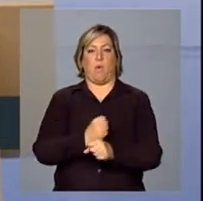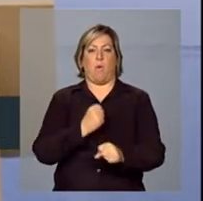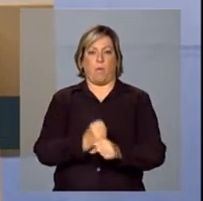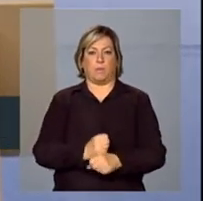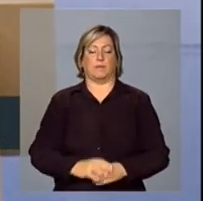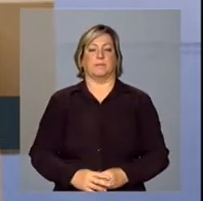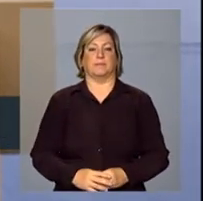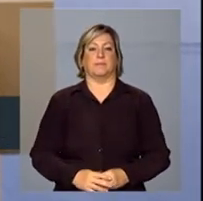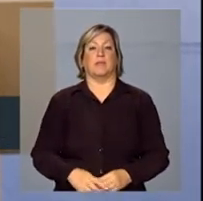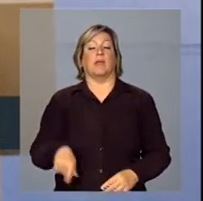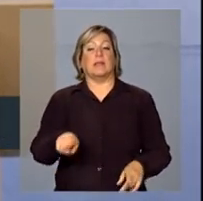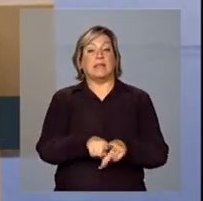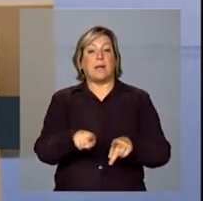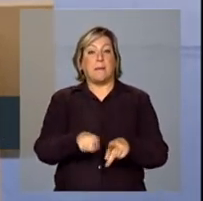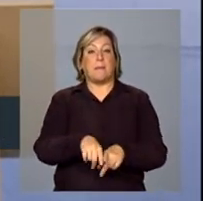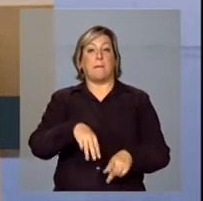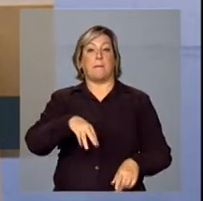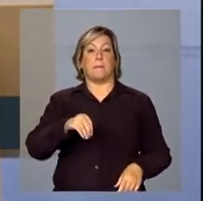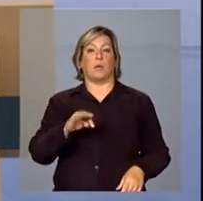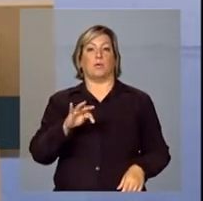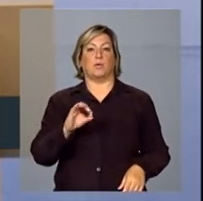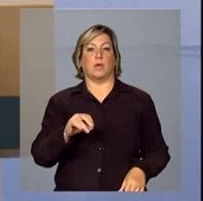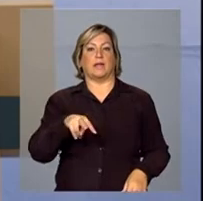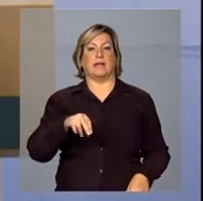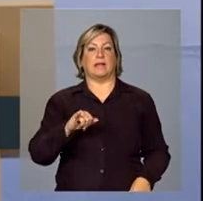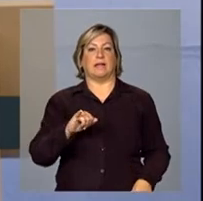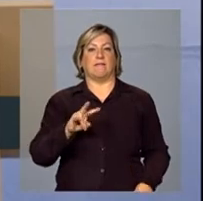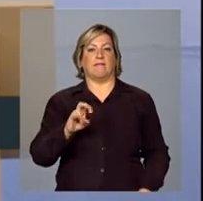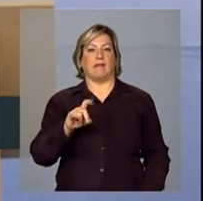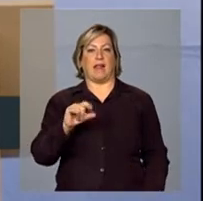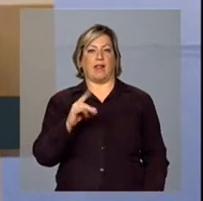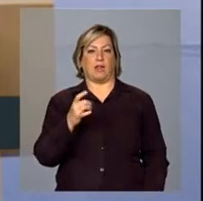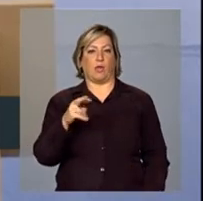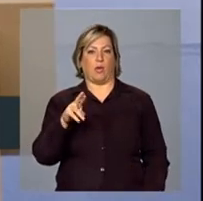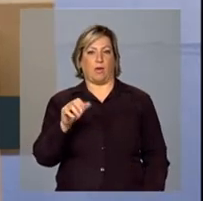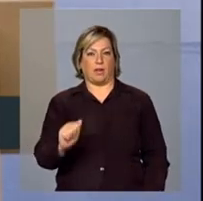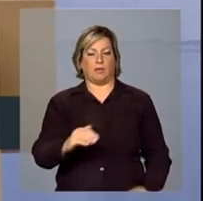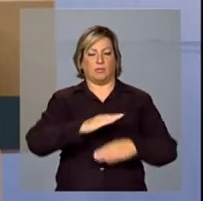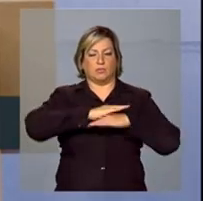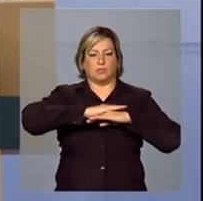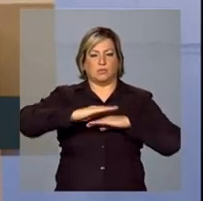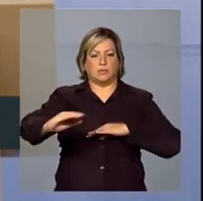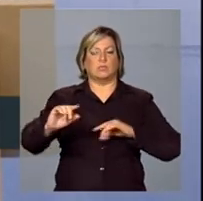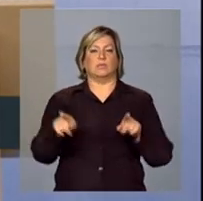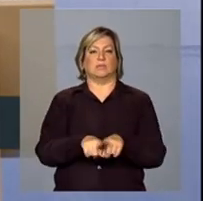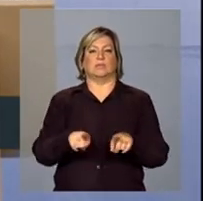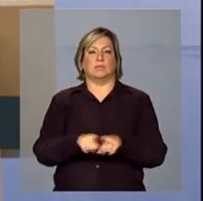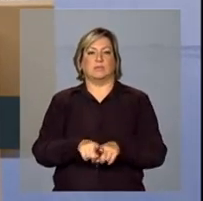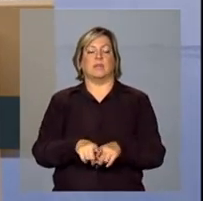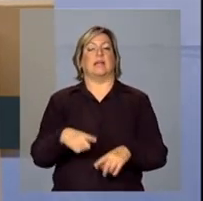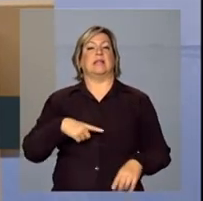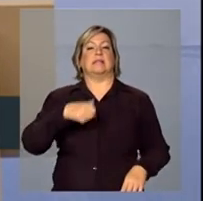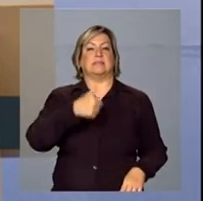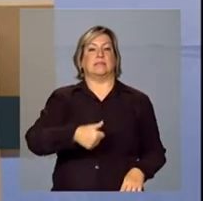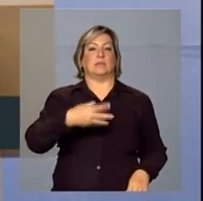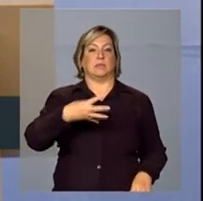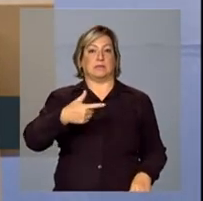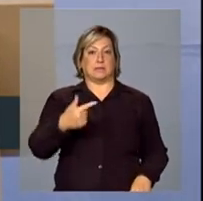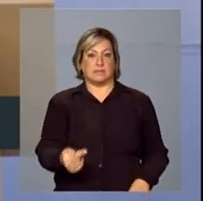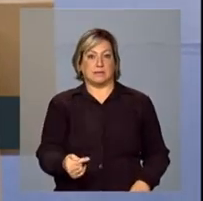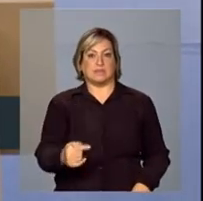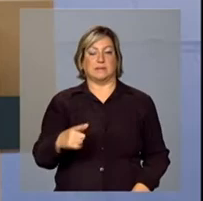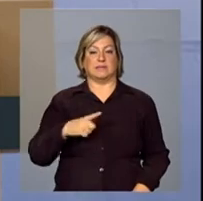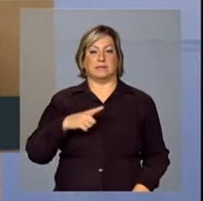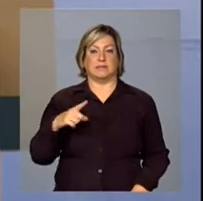uma moto niveladora, uma patrol, como o pessoal diz popularmente. Serão 147